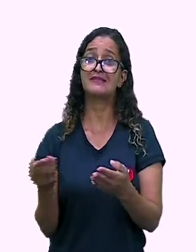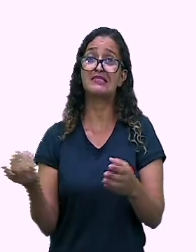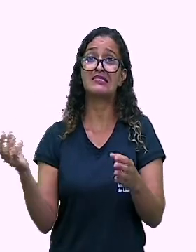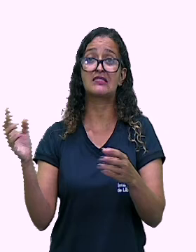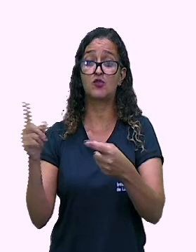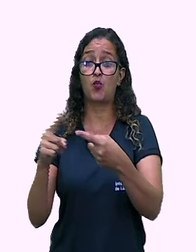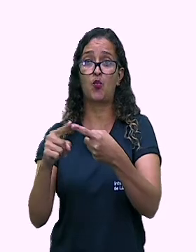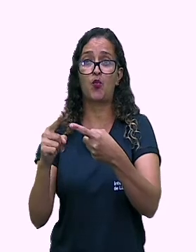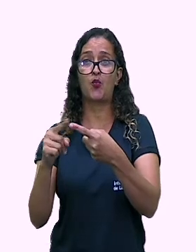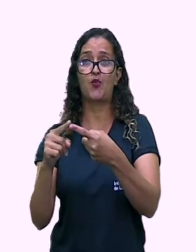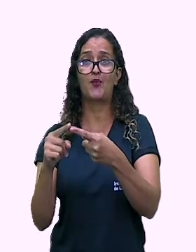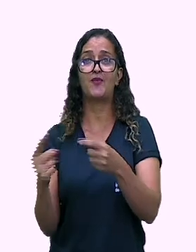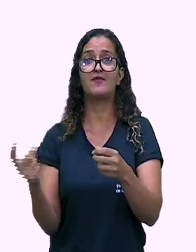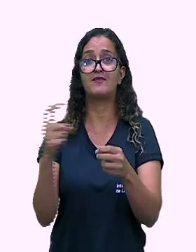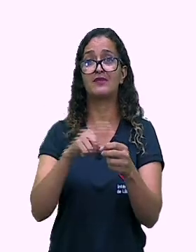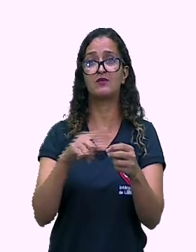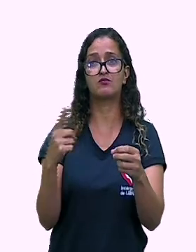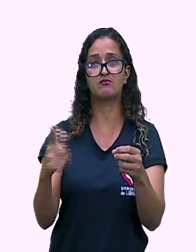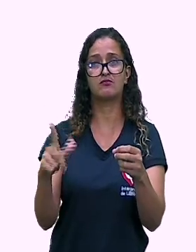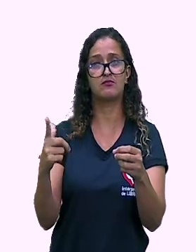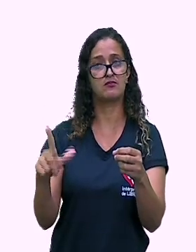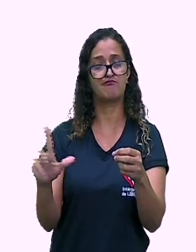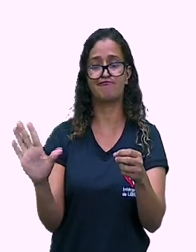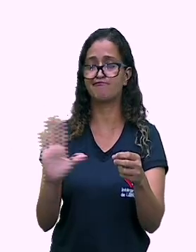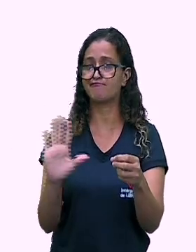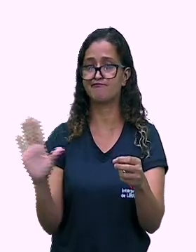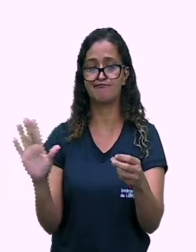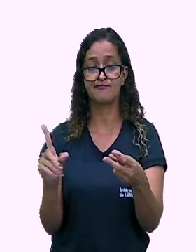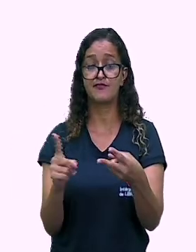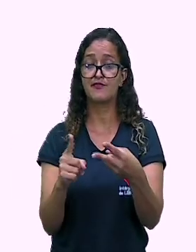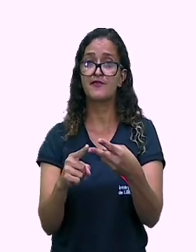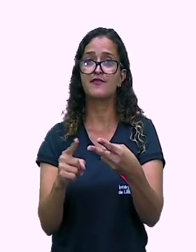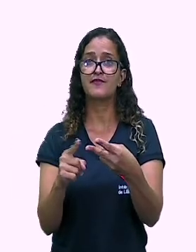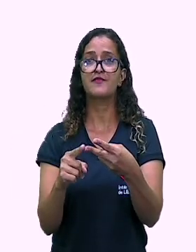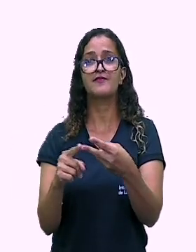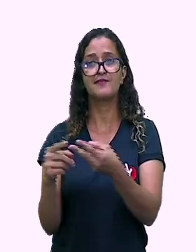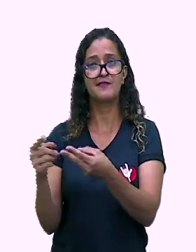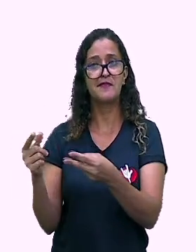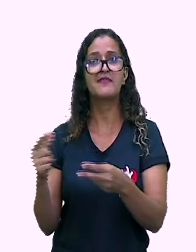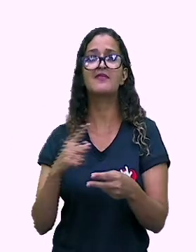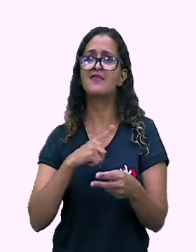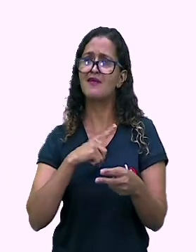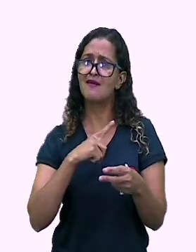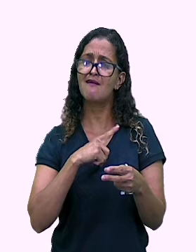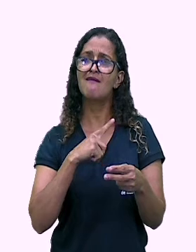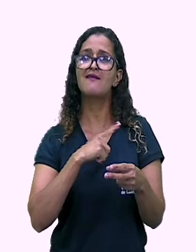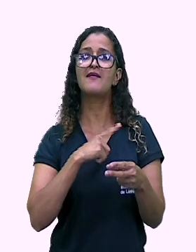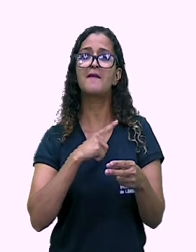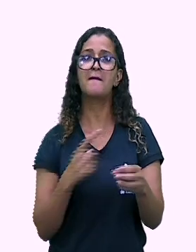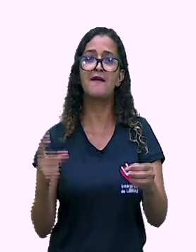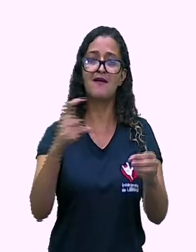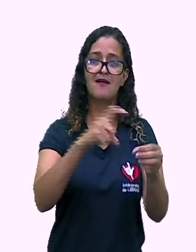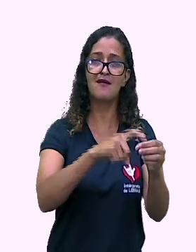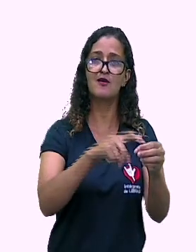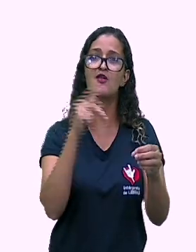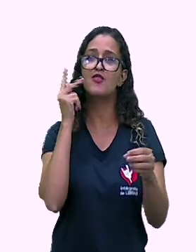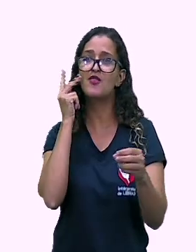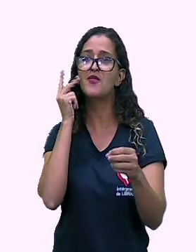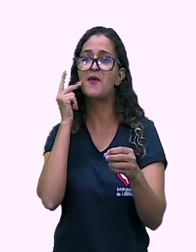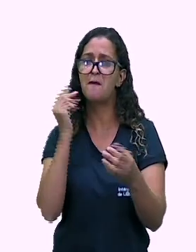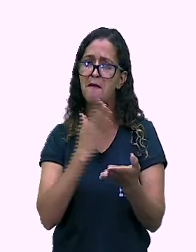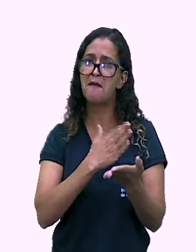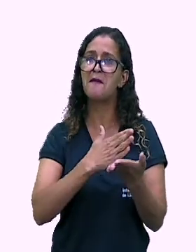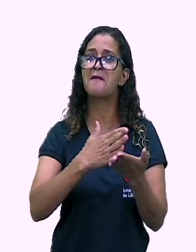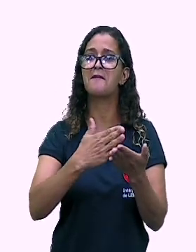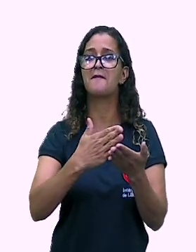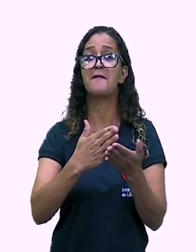volta ao estado inicial, não tem como. Irreversível, tem como voltar ao estado